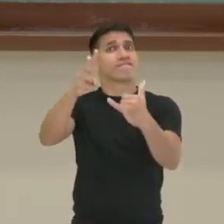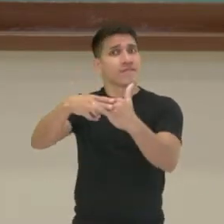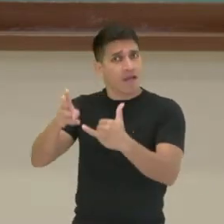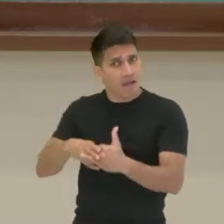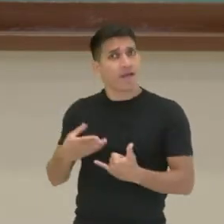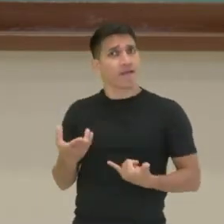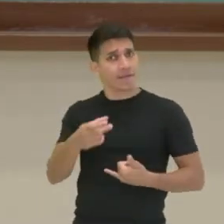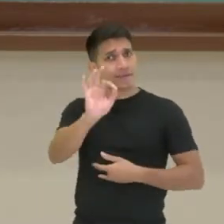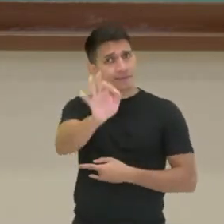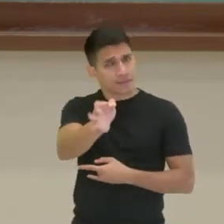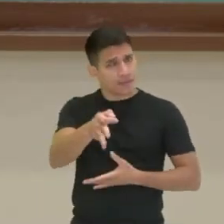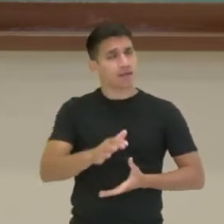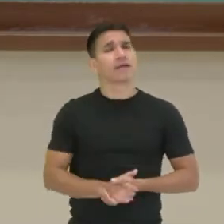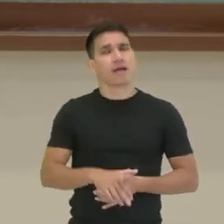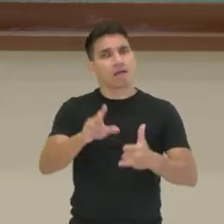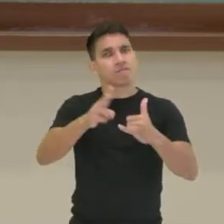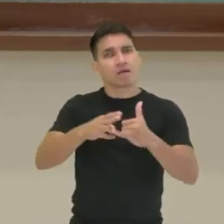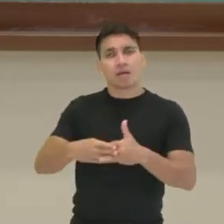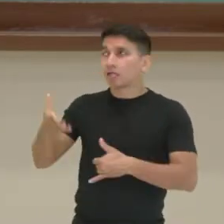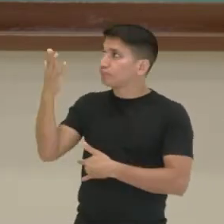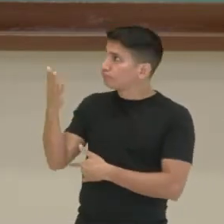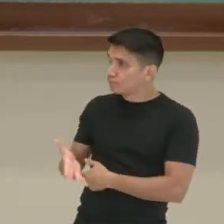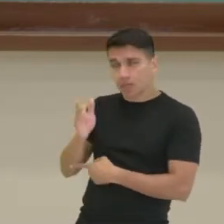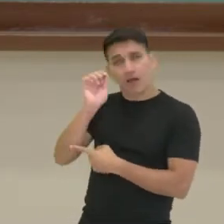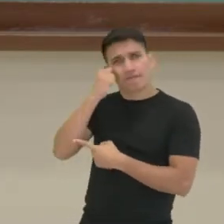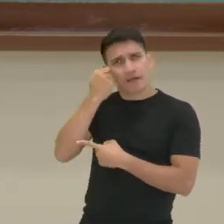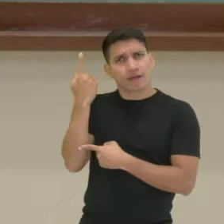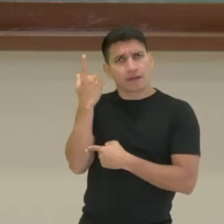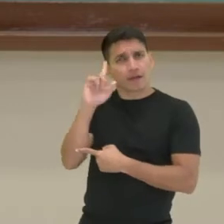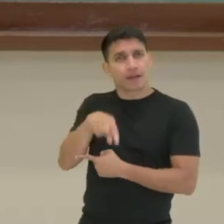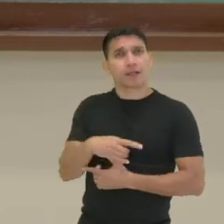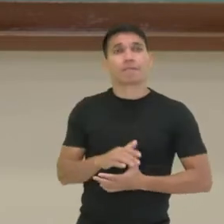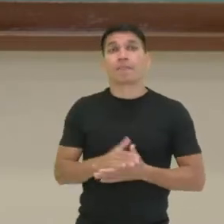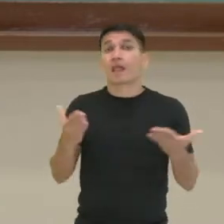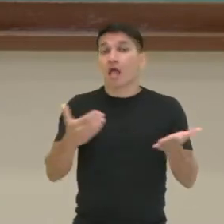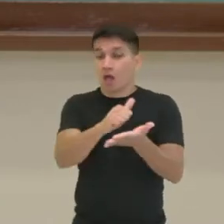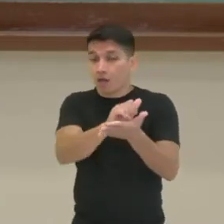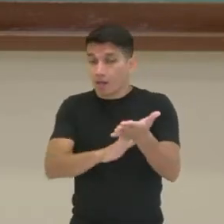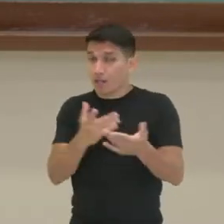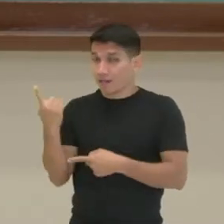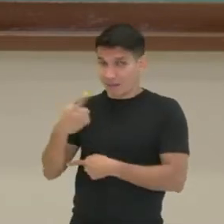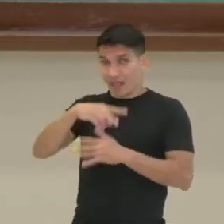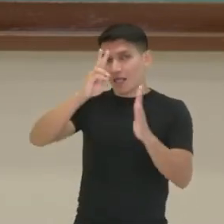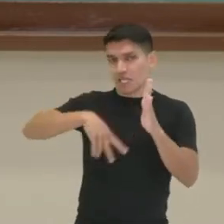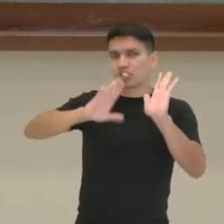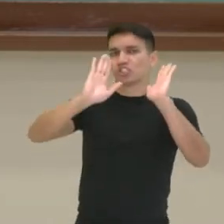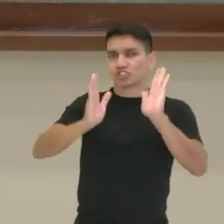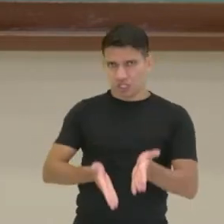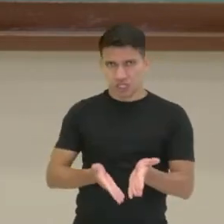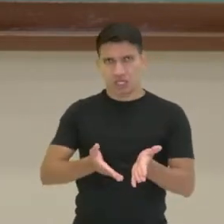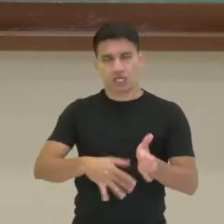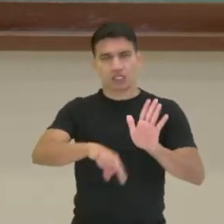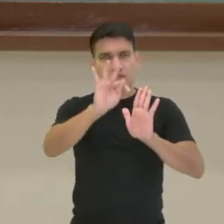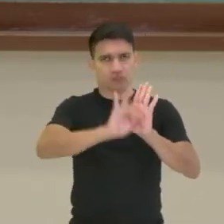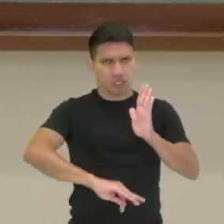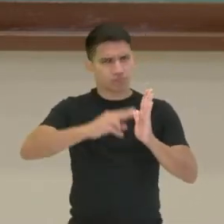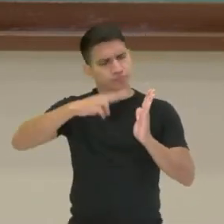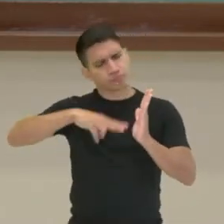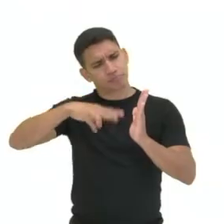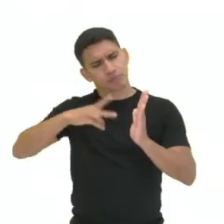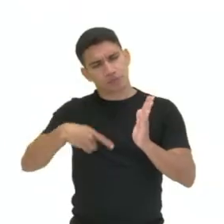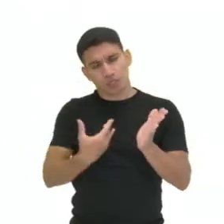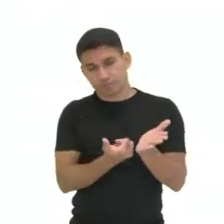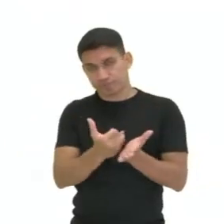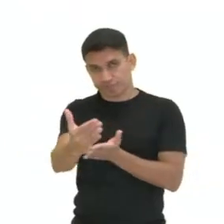bem. Nós temos os verbos em destaque aqui. Então agora, a partir desse texto que nós lemos,